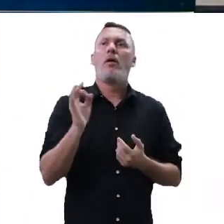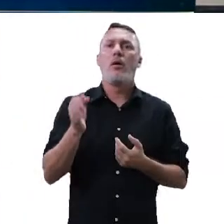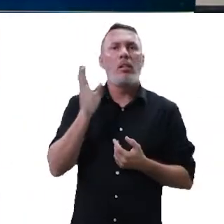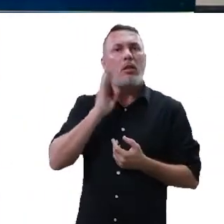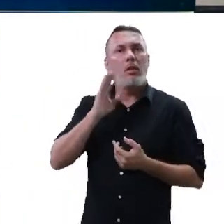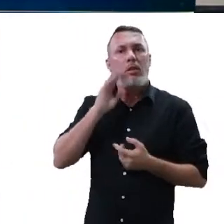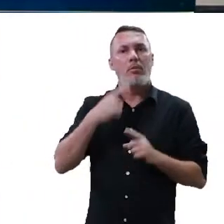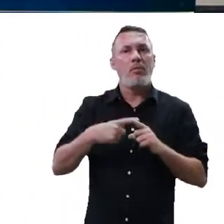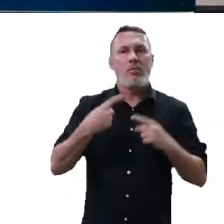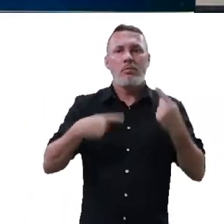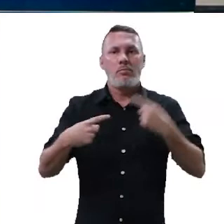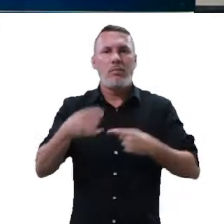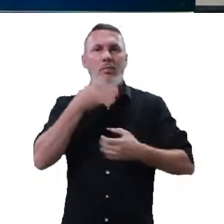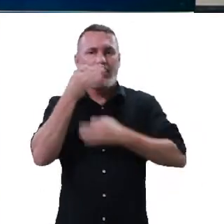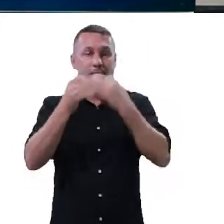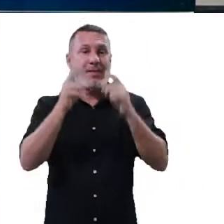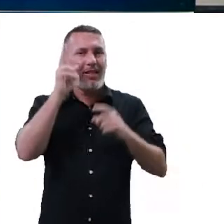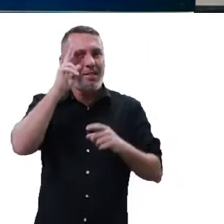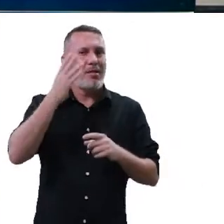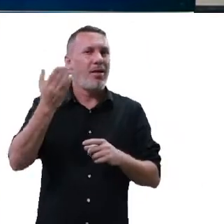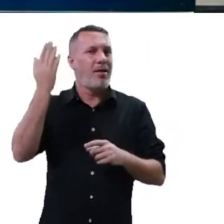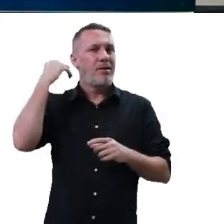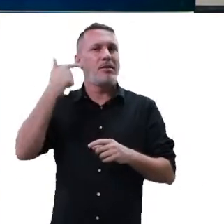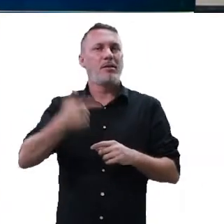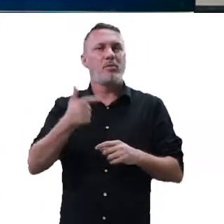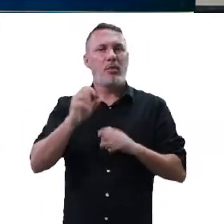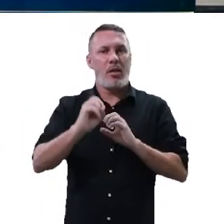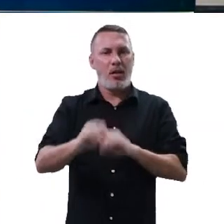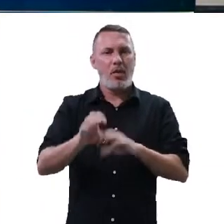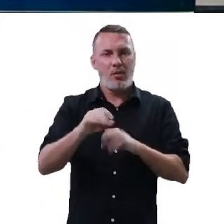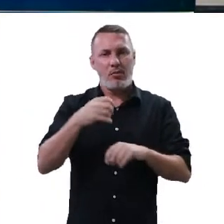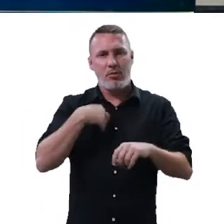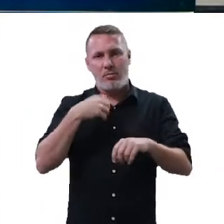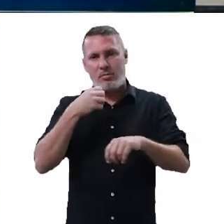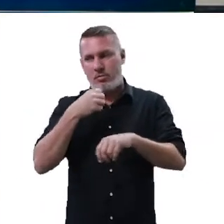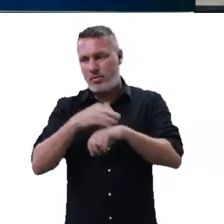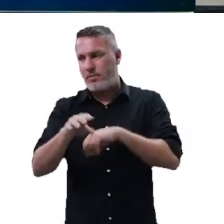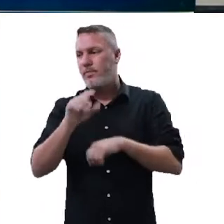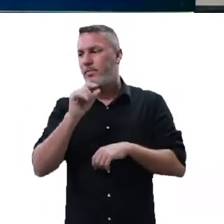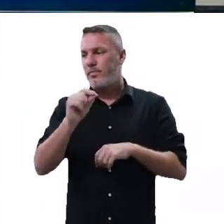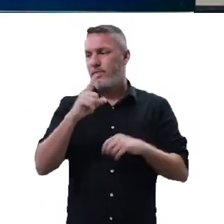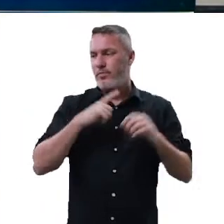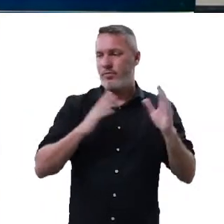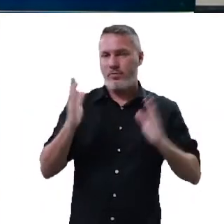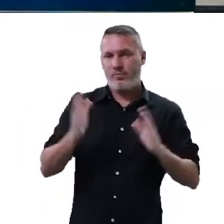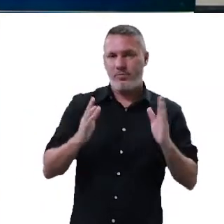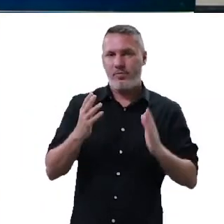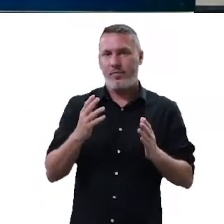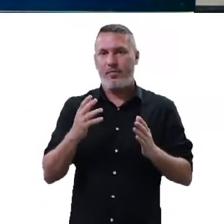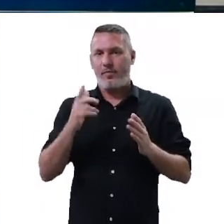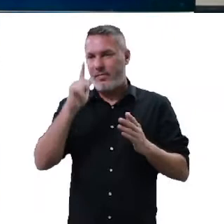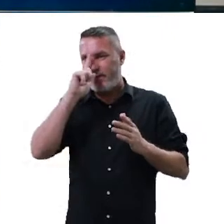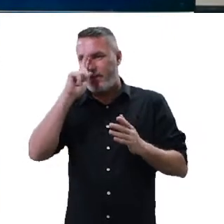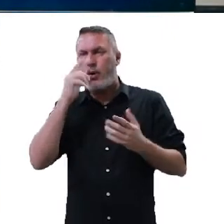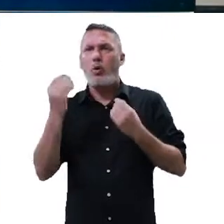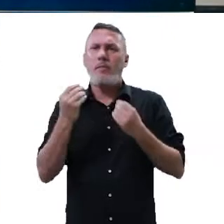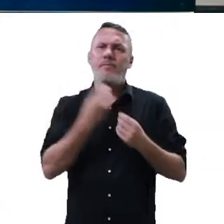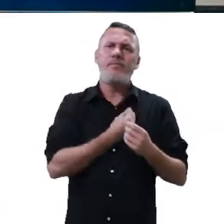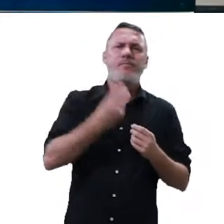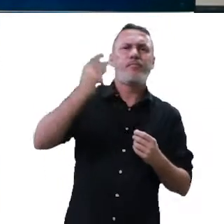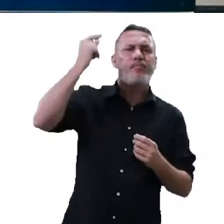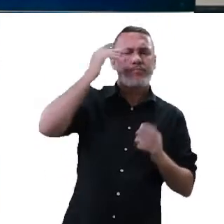que vamos lembrar, lá da nossa primeira aula, quando a gente estava falando do que era a virtude ou a vida virtuosa,